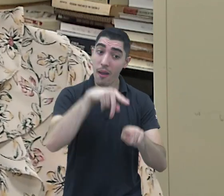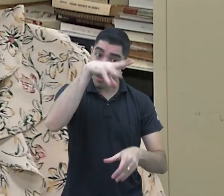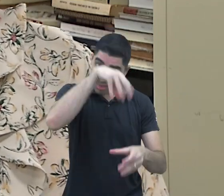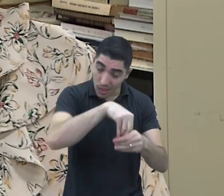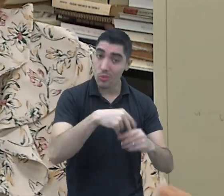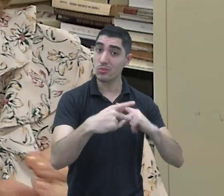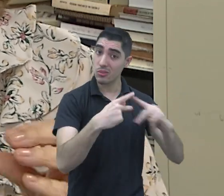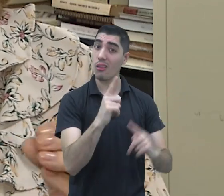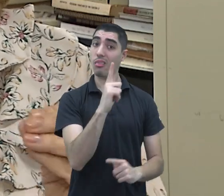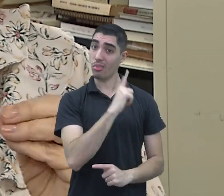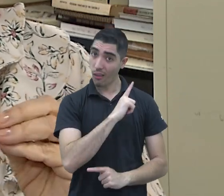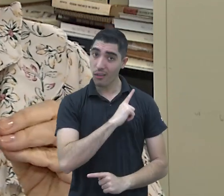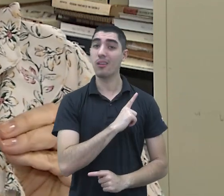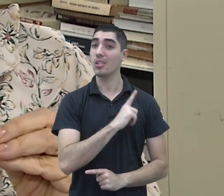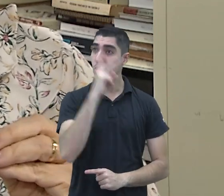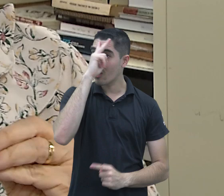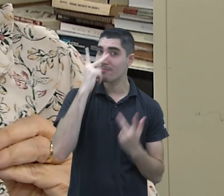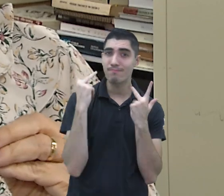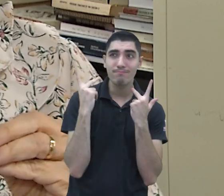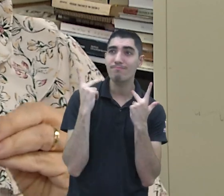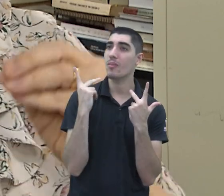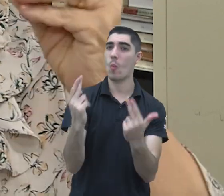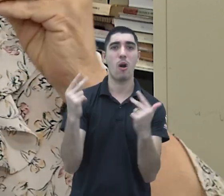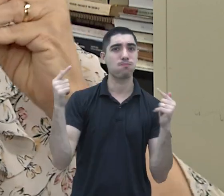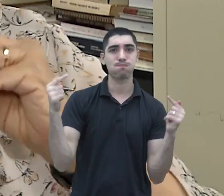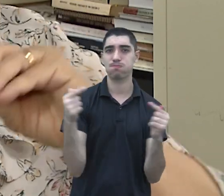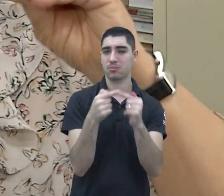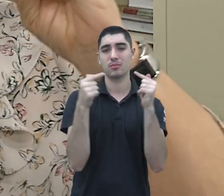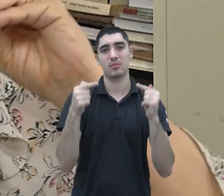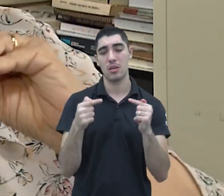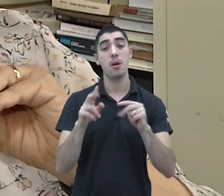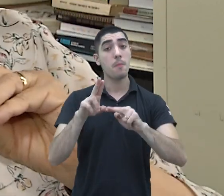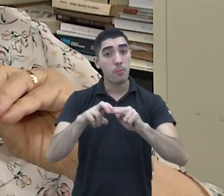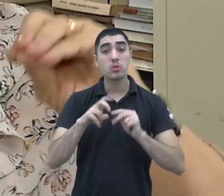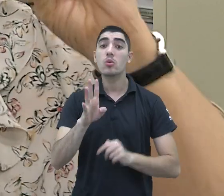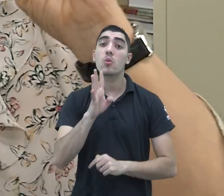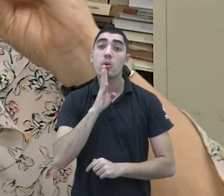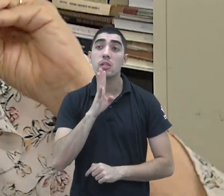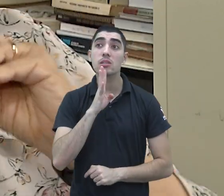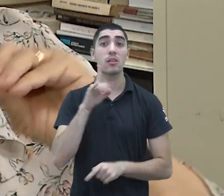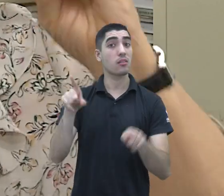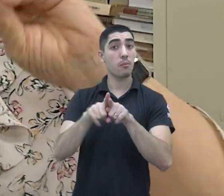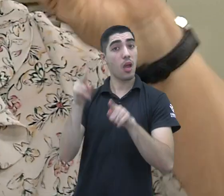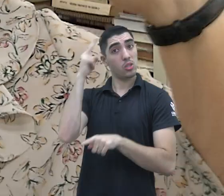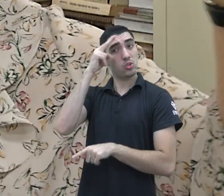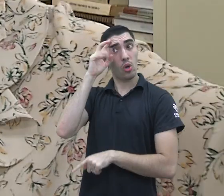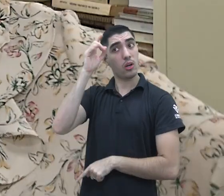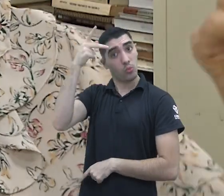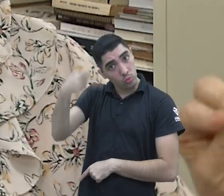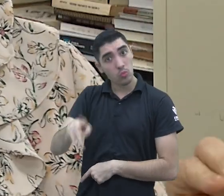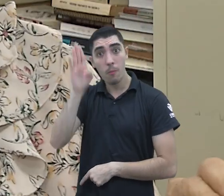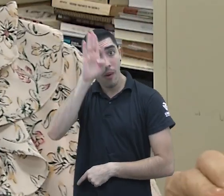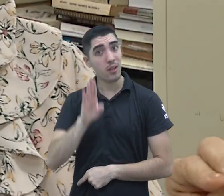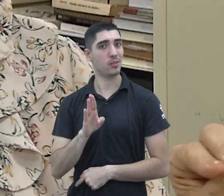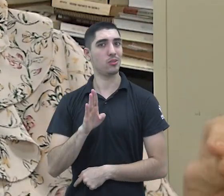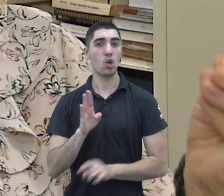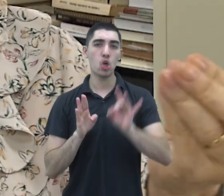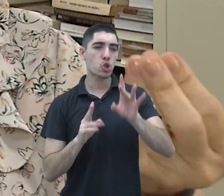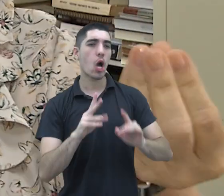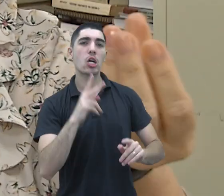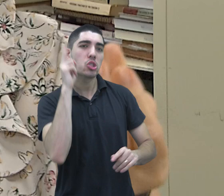também. Então, fazer esses recortes nos possibilita entender melhor a própria história do